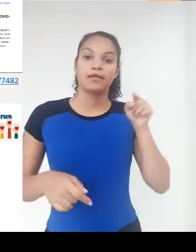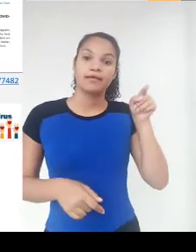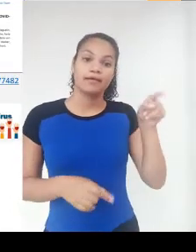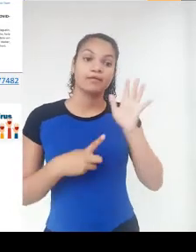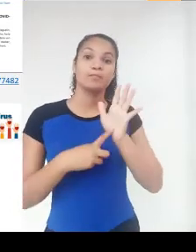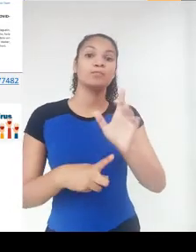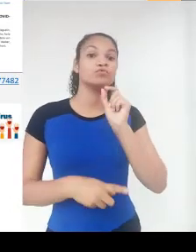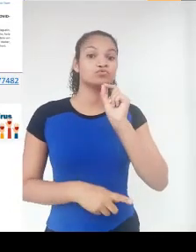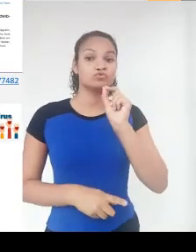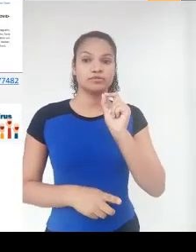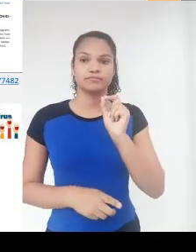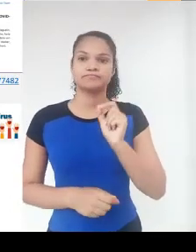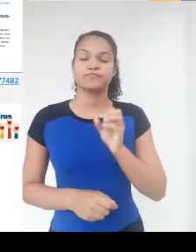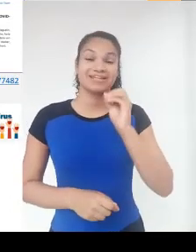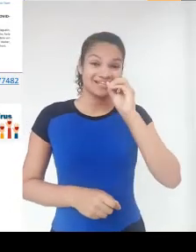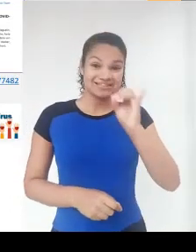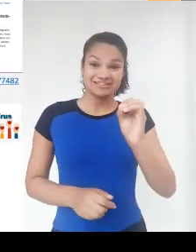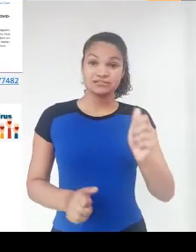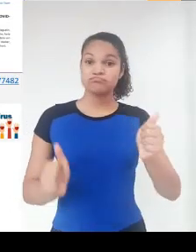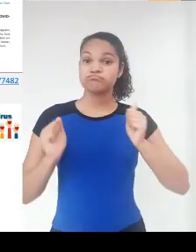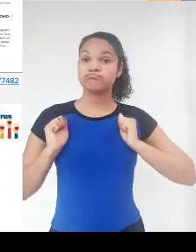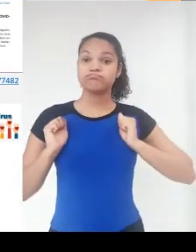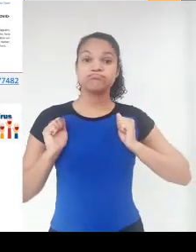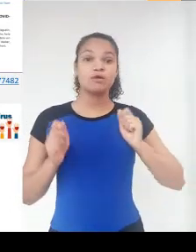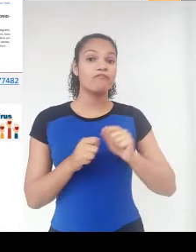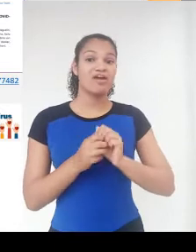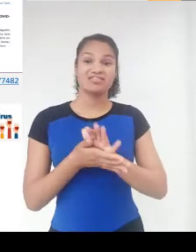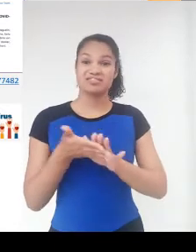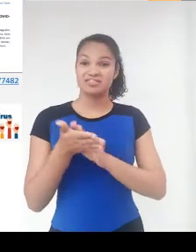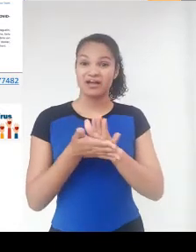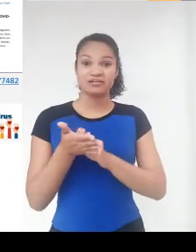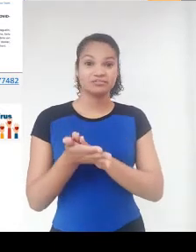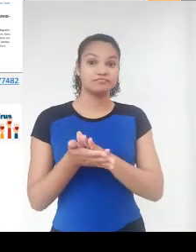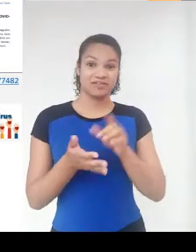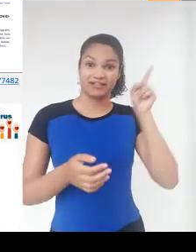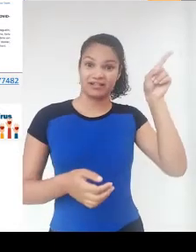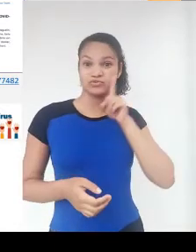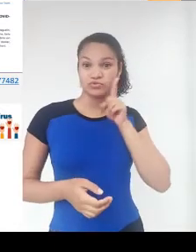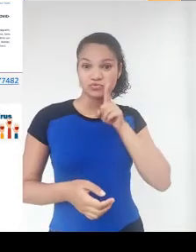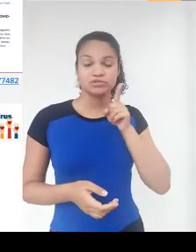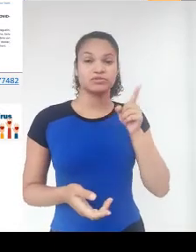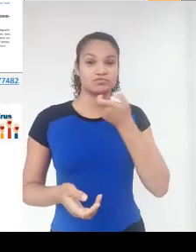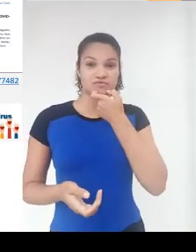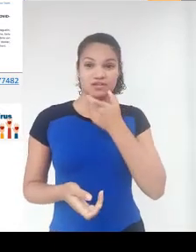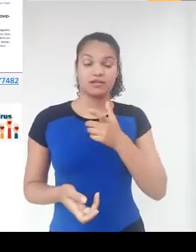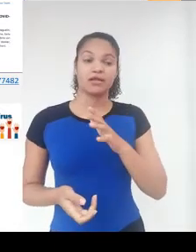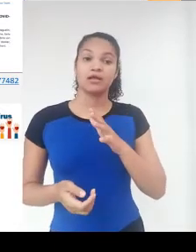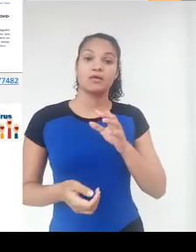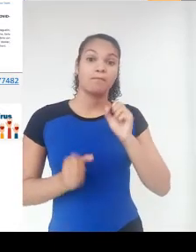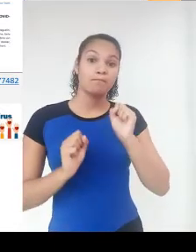mostrou o seguinte, que se não fizesse nada, por exemplo, no Reino Unido e nos Estados Unidos, o número de mortes poderia ser de 500 mil